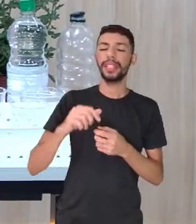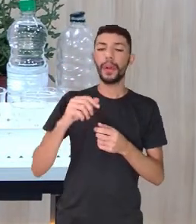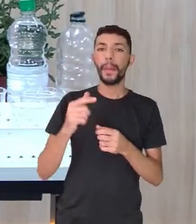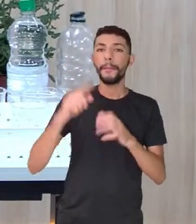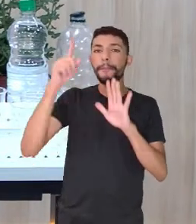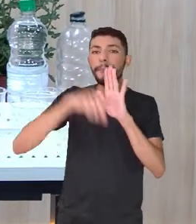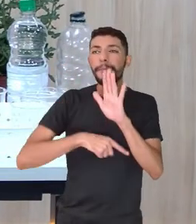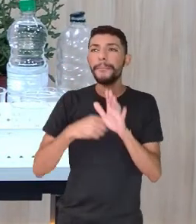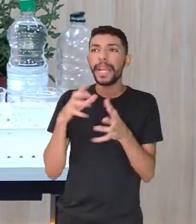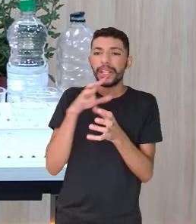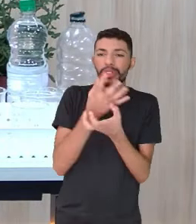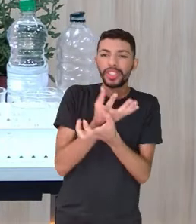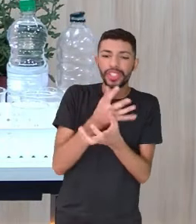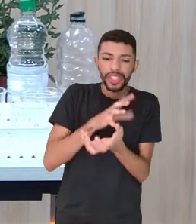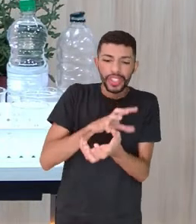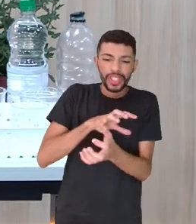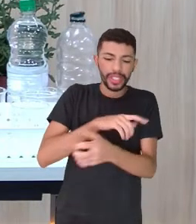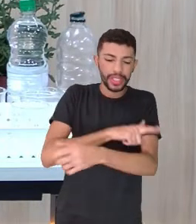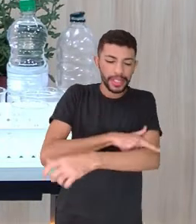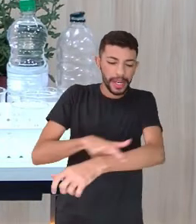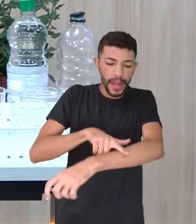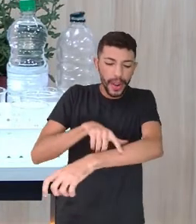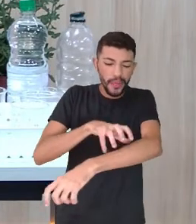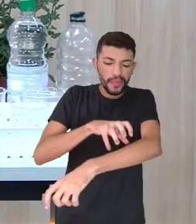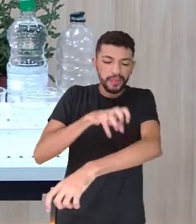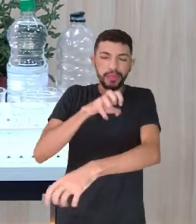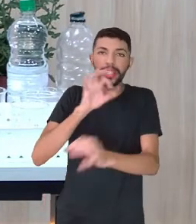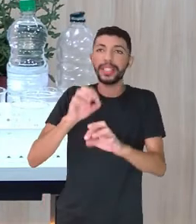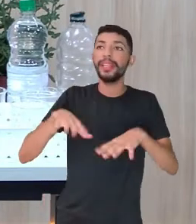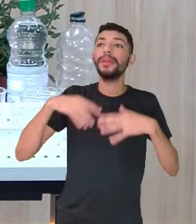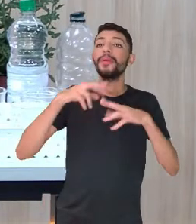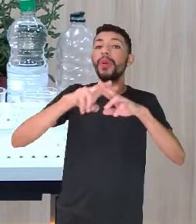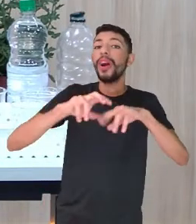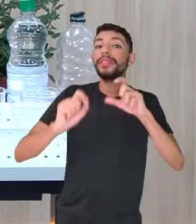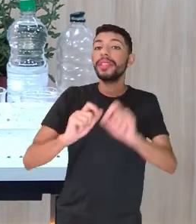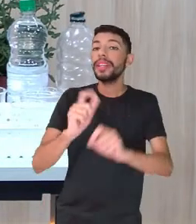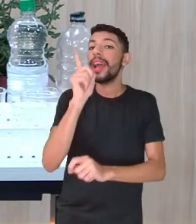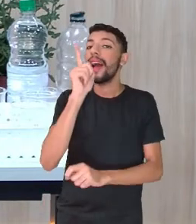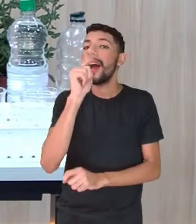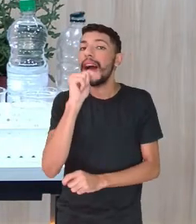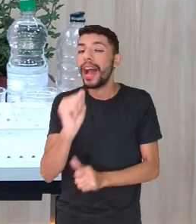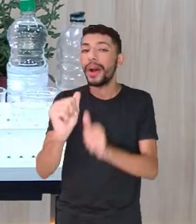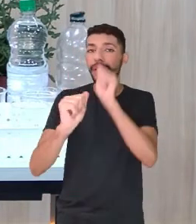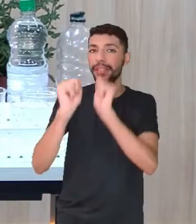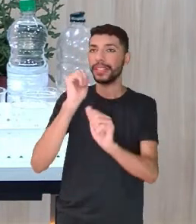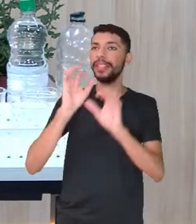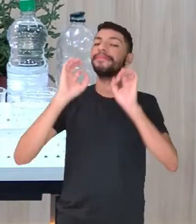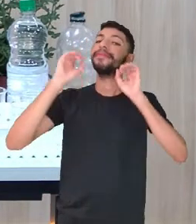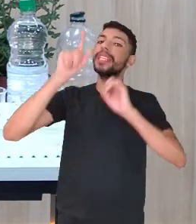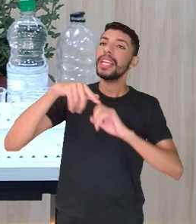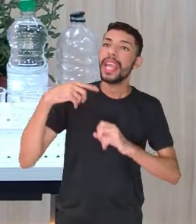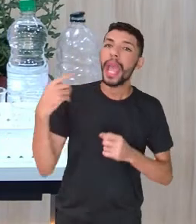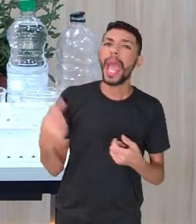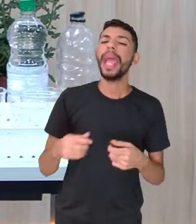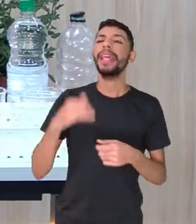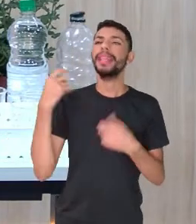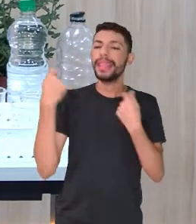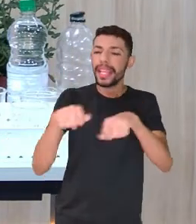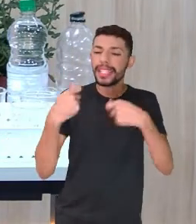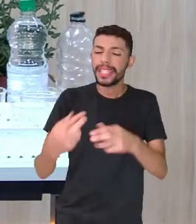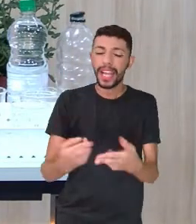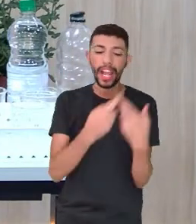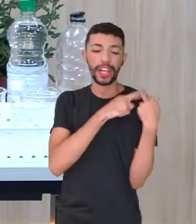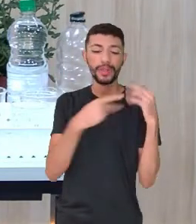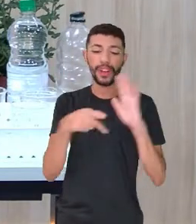de água, né? Eu estou falando aqui desse líquido precioso, esse líquido responsável pela vida no